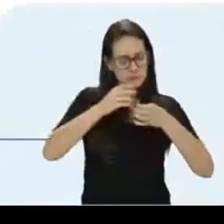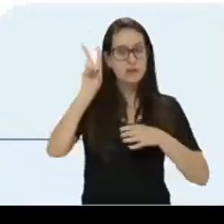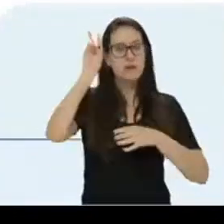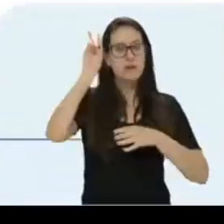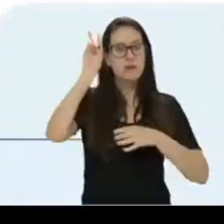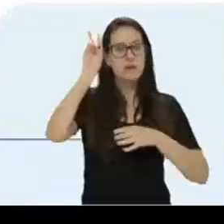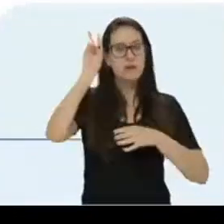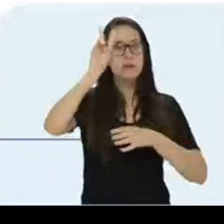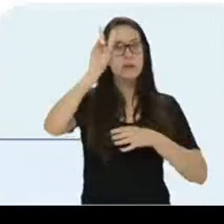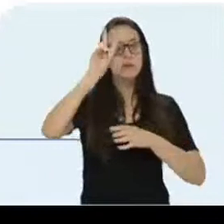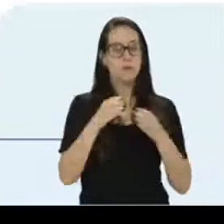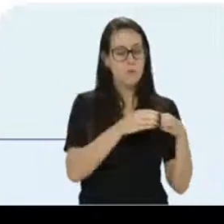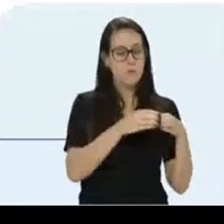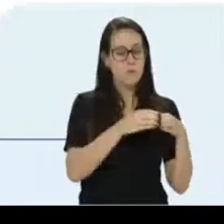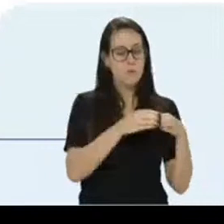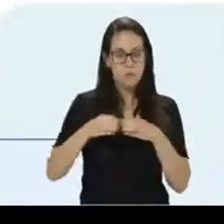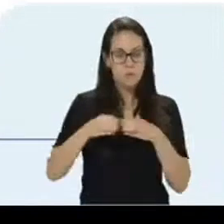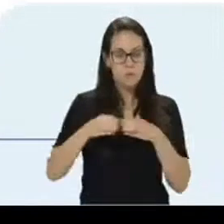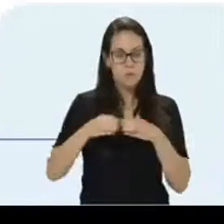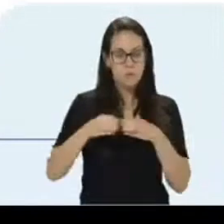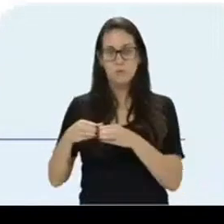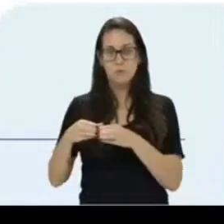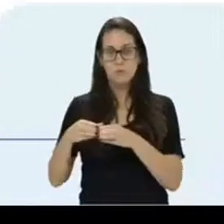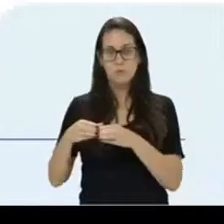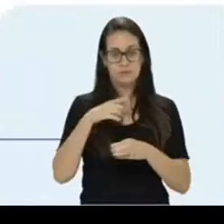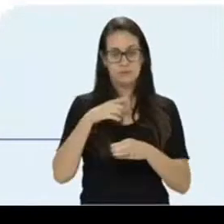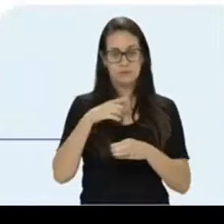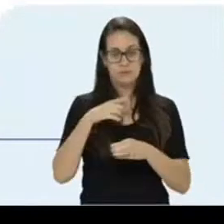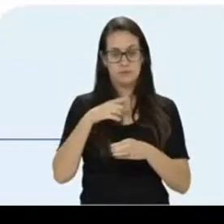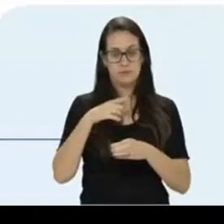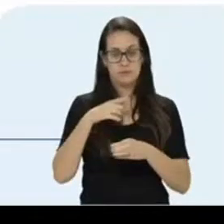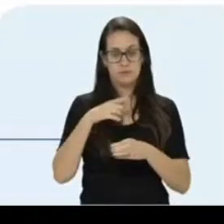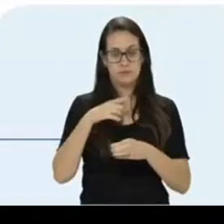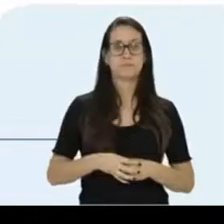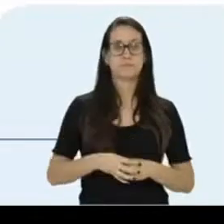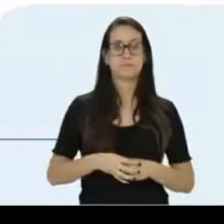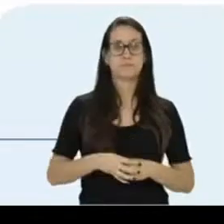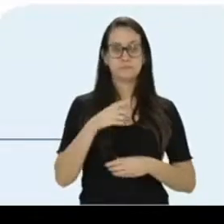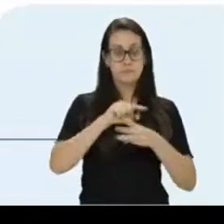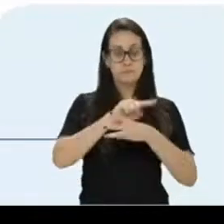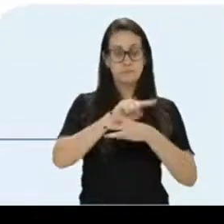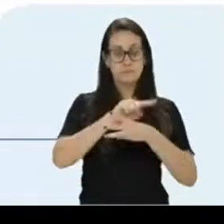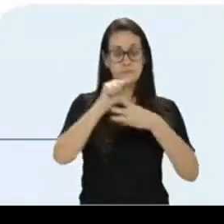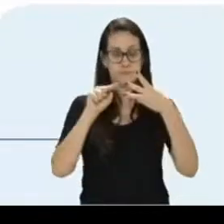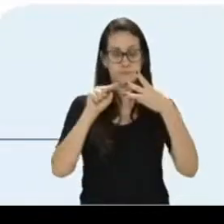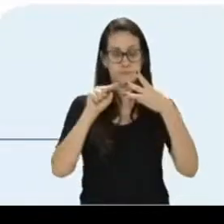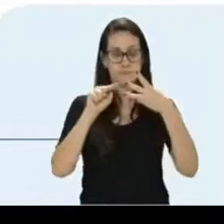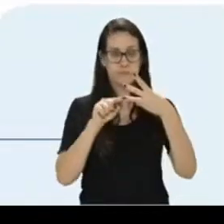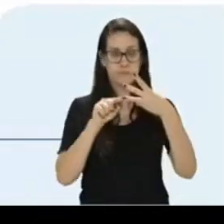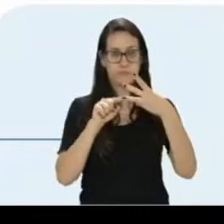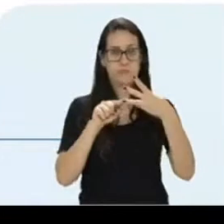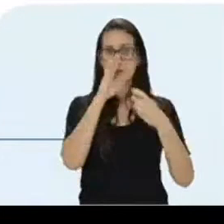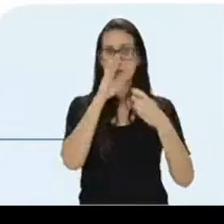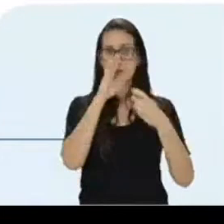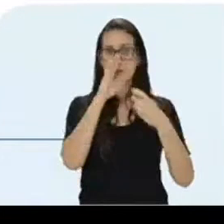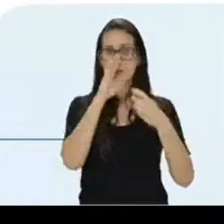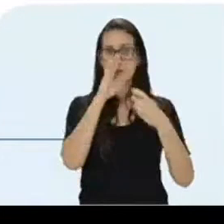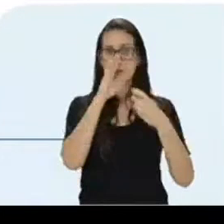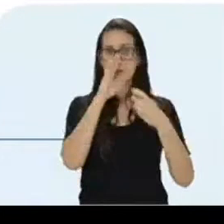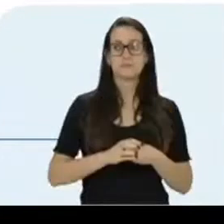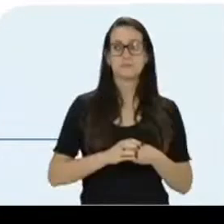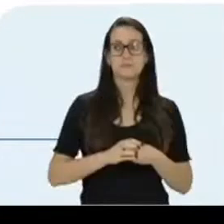revisar em quais grupos estão divididos todos esses organismos vivos. Então, nós temos 3 domínios principais, onde